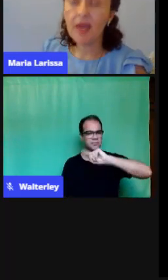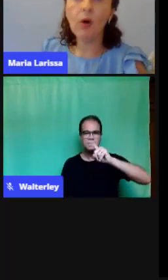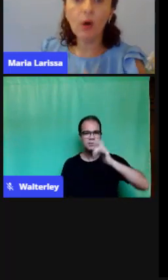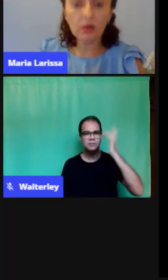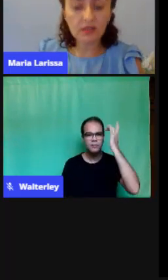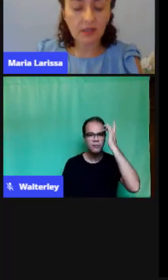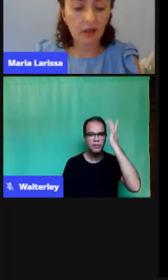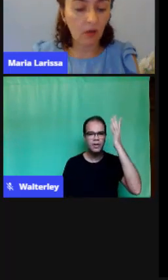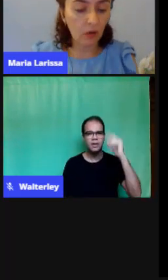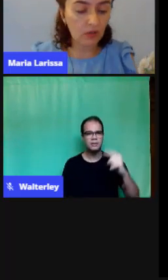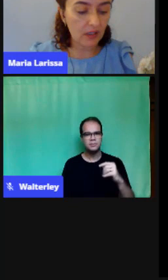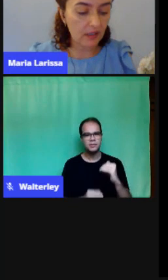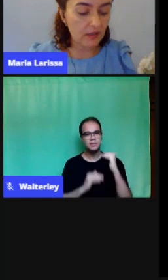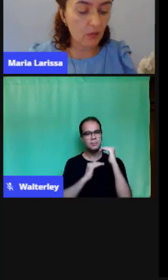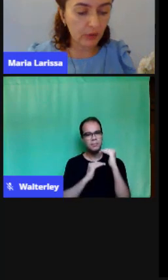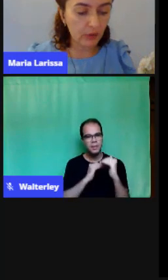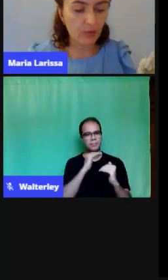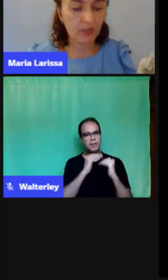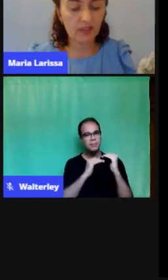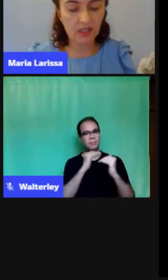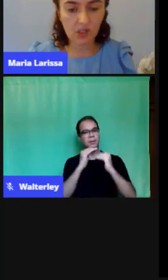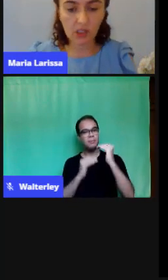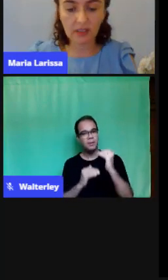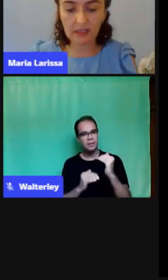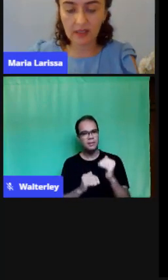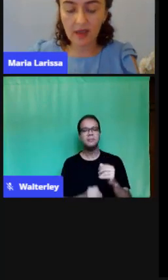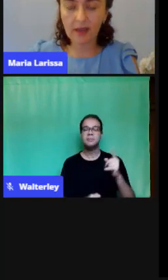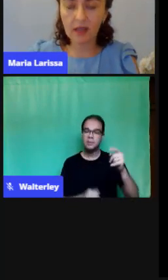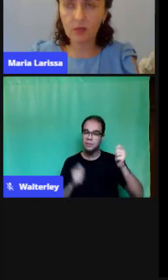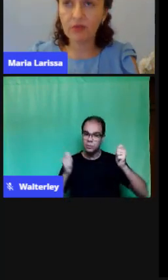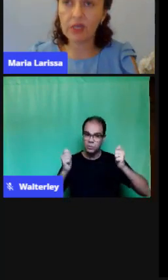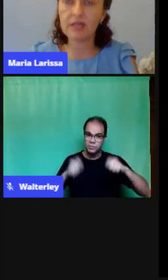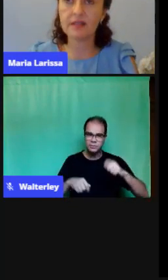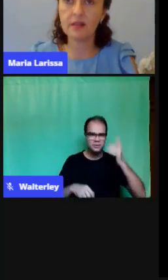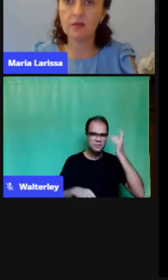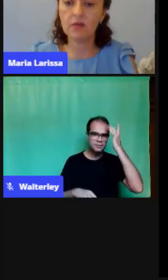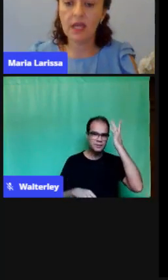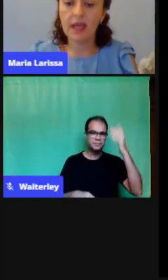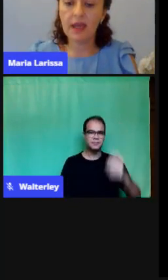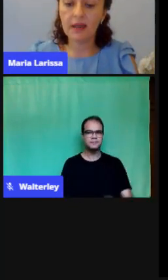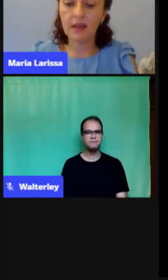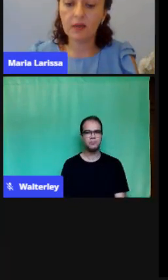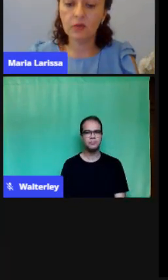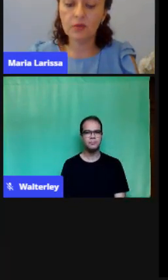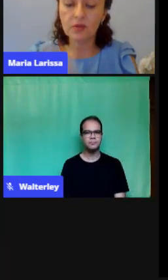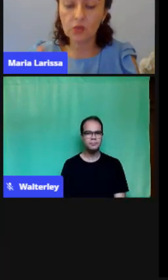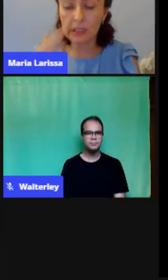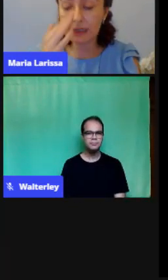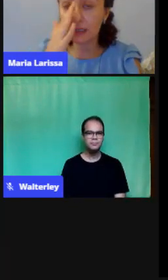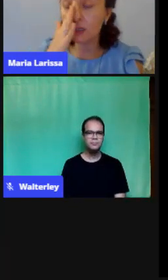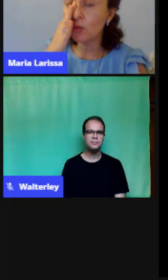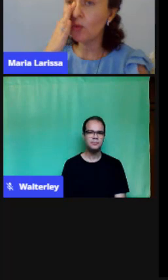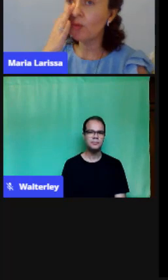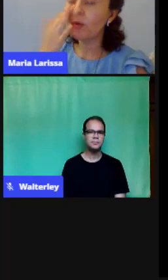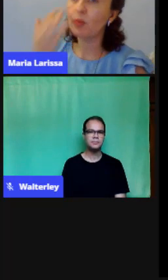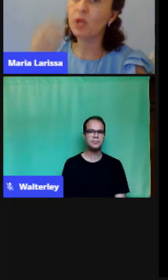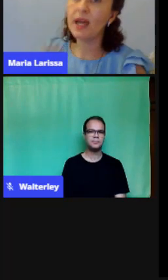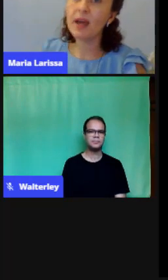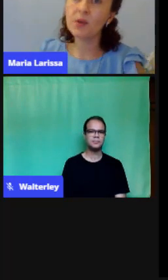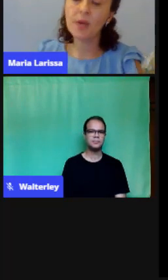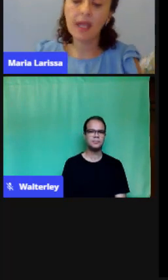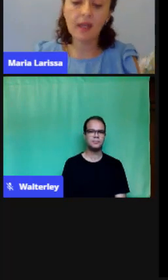gamificada. Outra questão muito importante é que a gamificação, ela, utilizando